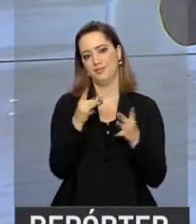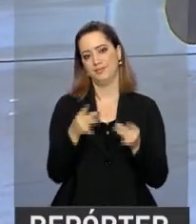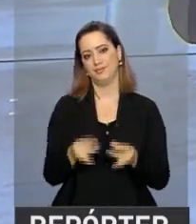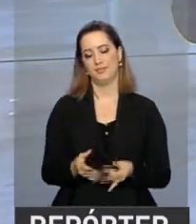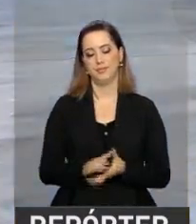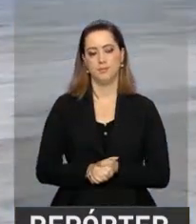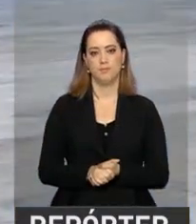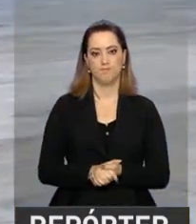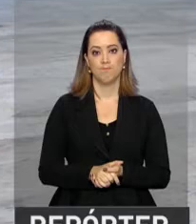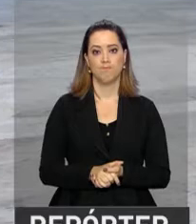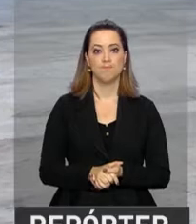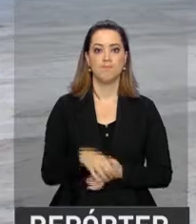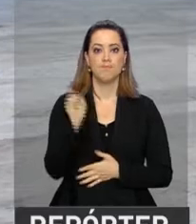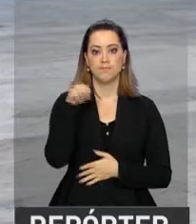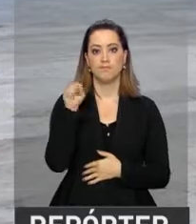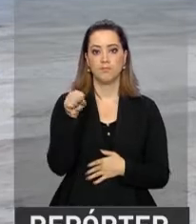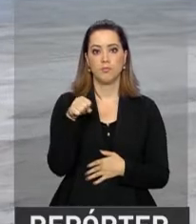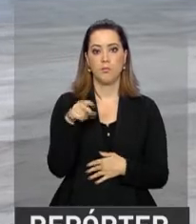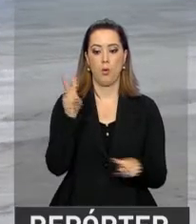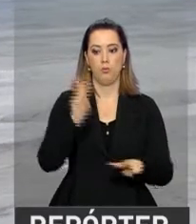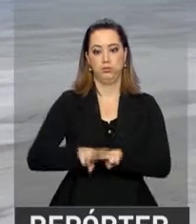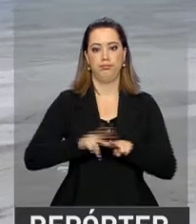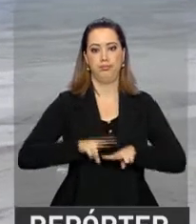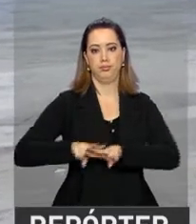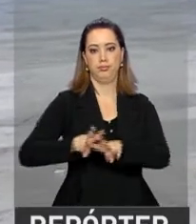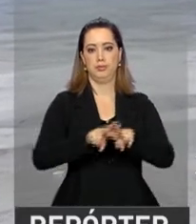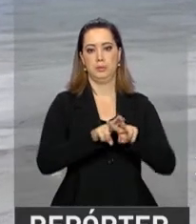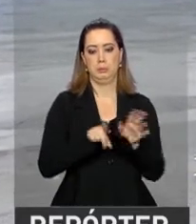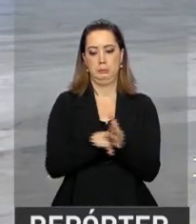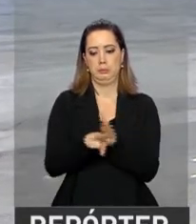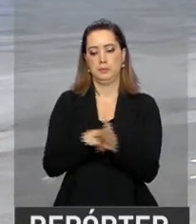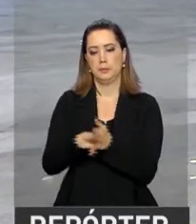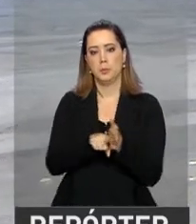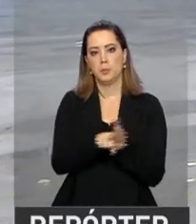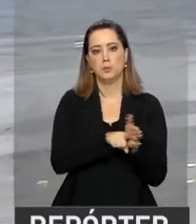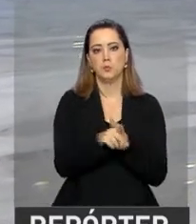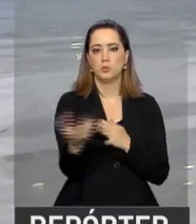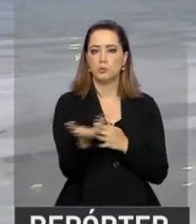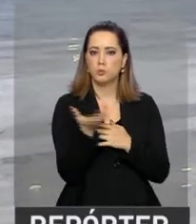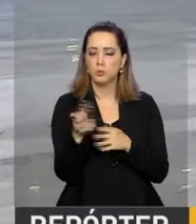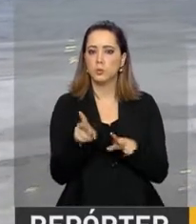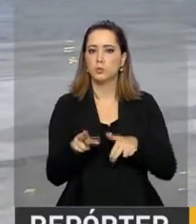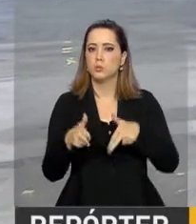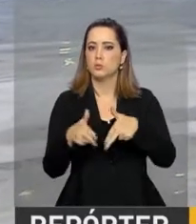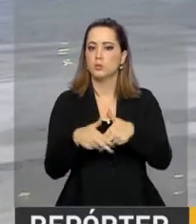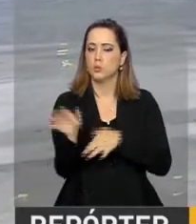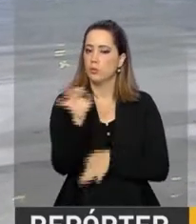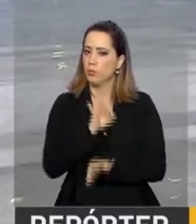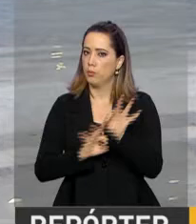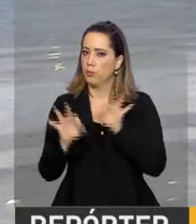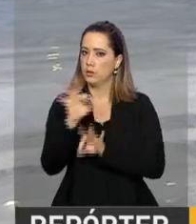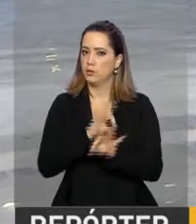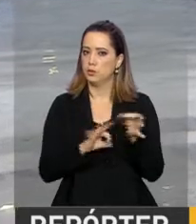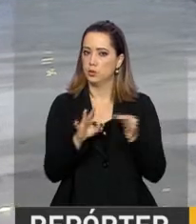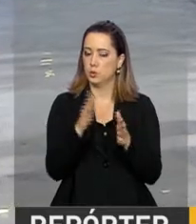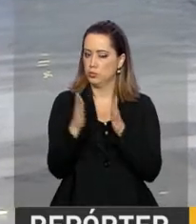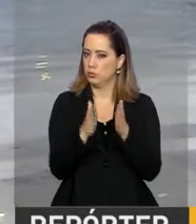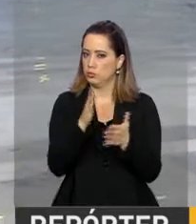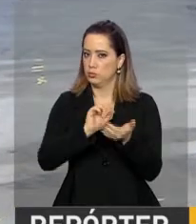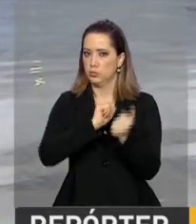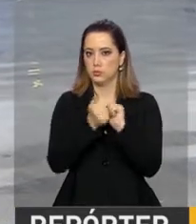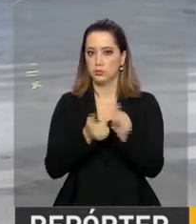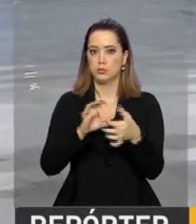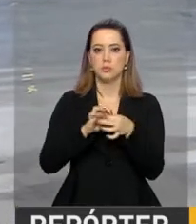Luiz, exatamente a prisão desses 10 suspeitos de envolvimento com o terrorismo e de planejar ataques durante os Jogos no Rio de Janeiro